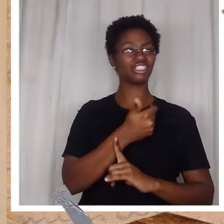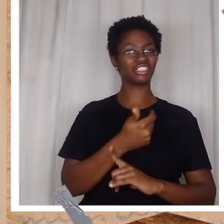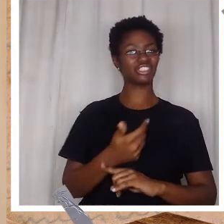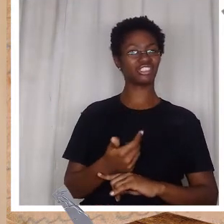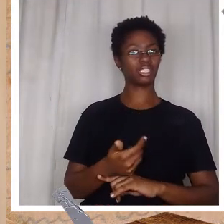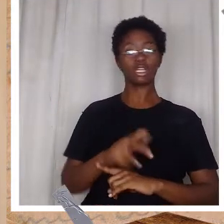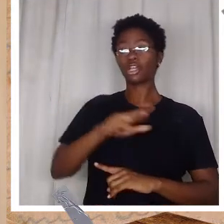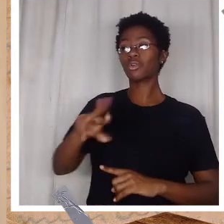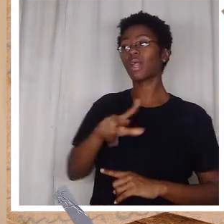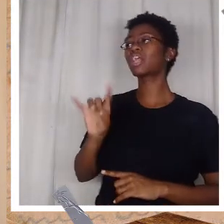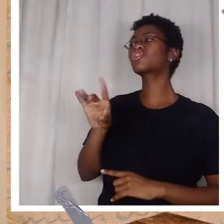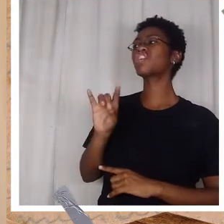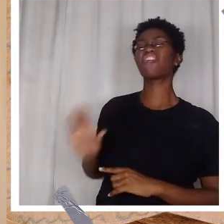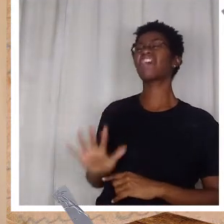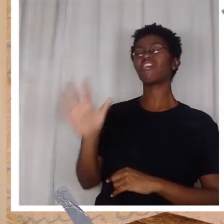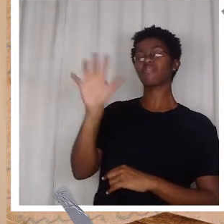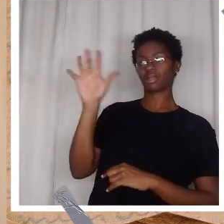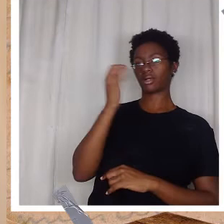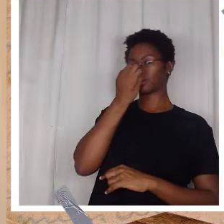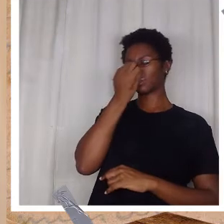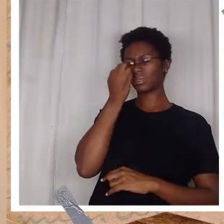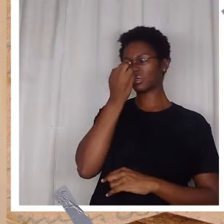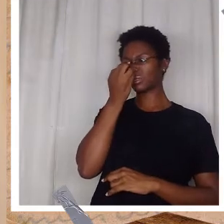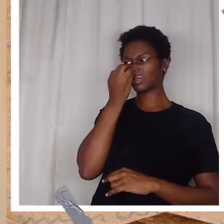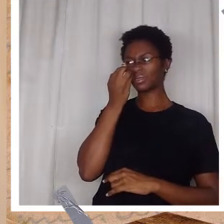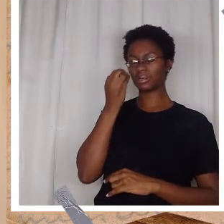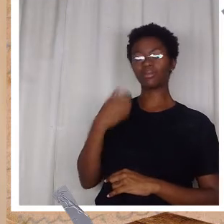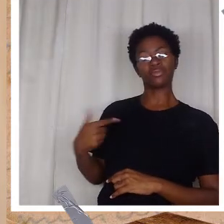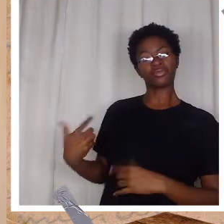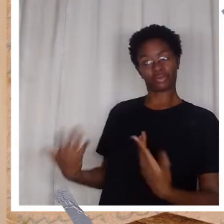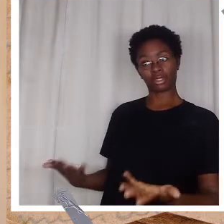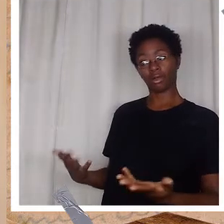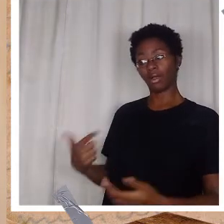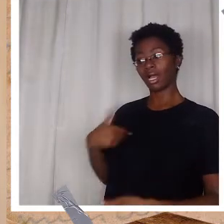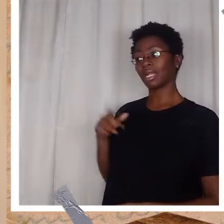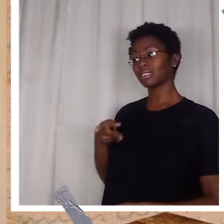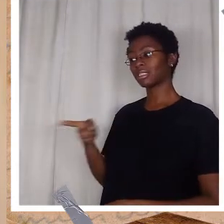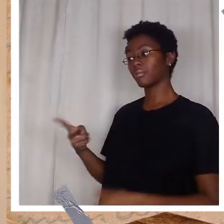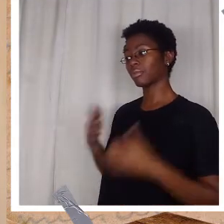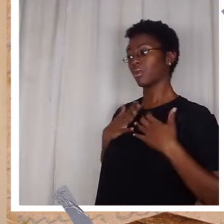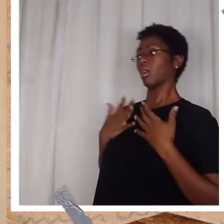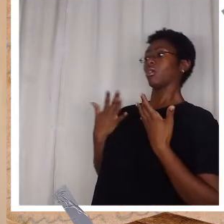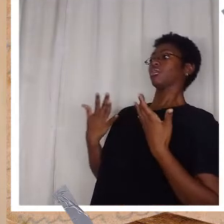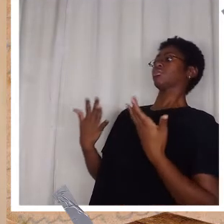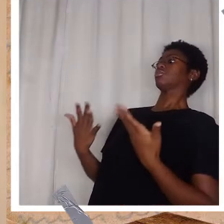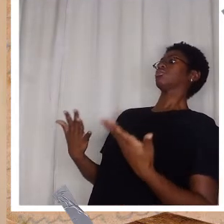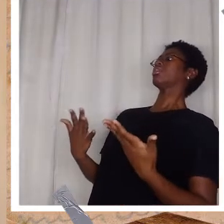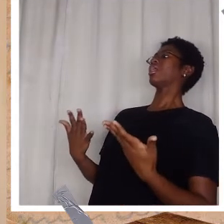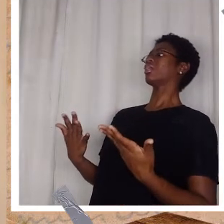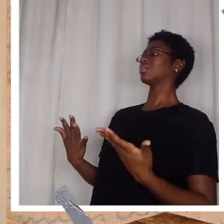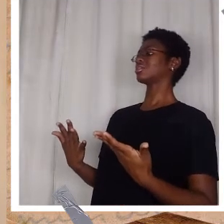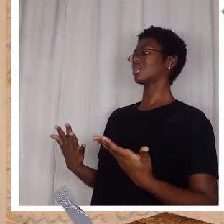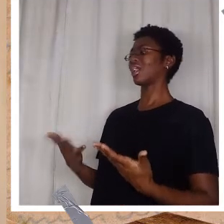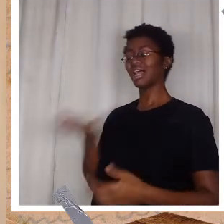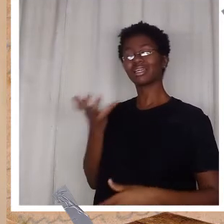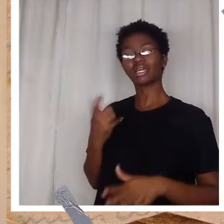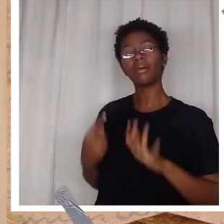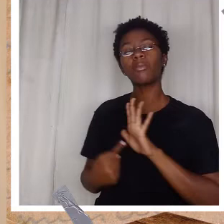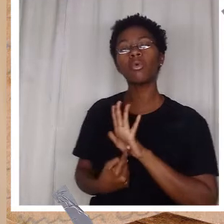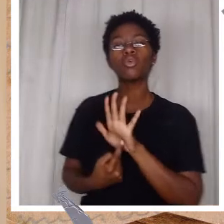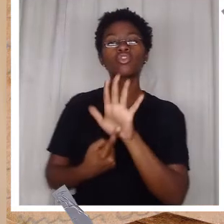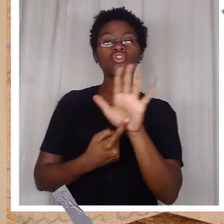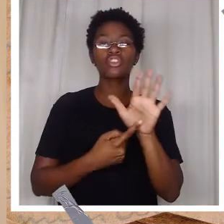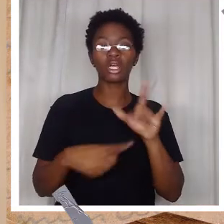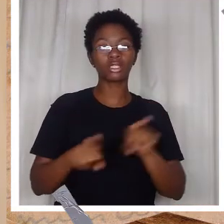uma favelada. Daí a razão dela ficar perplexa e querer não só revelar, mas